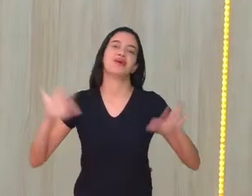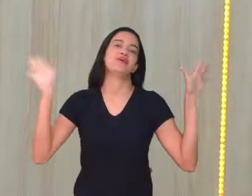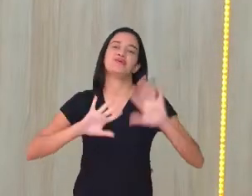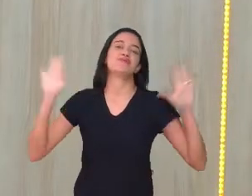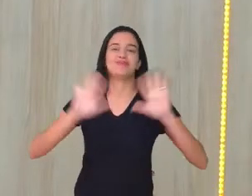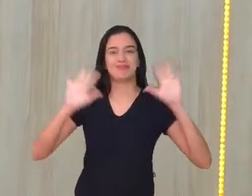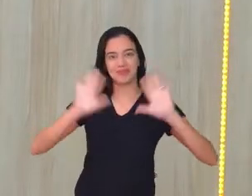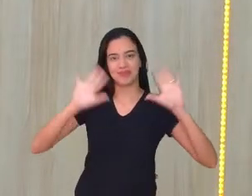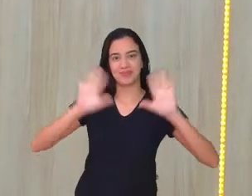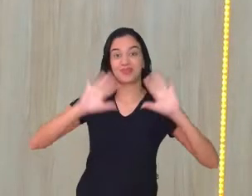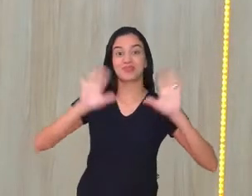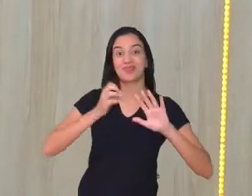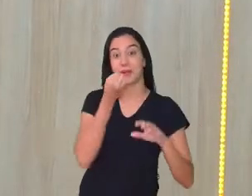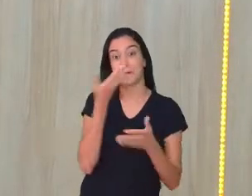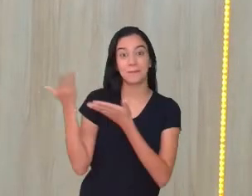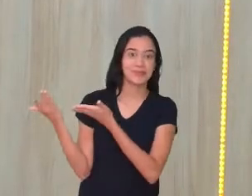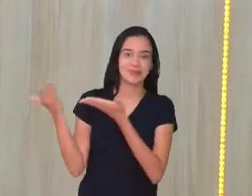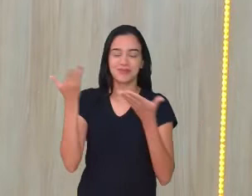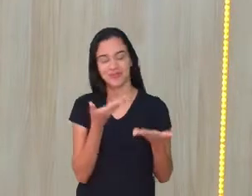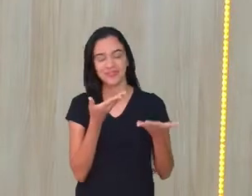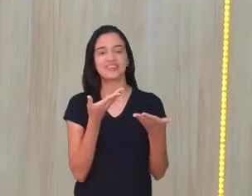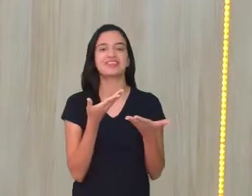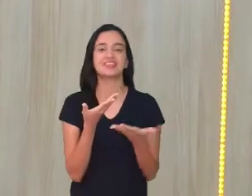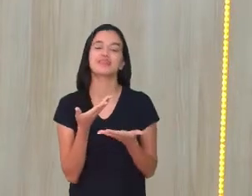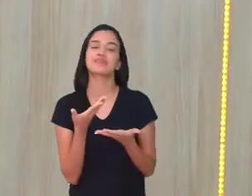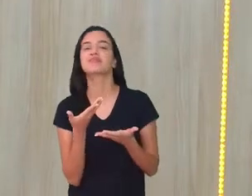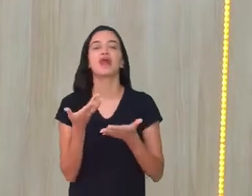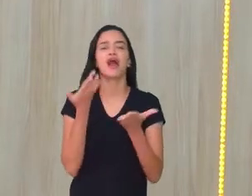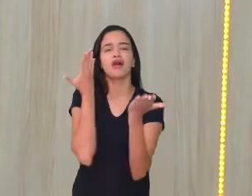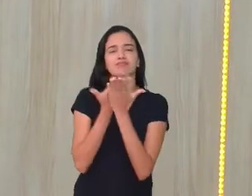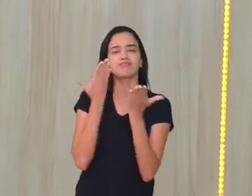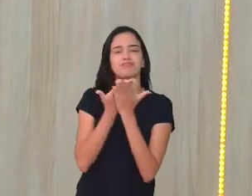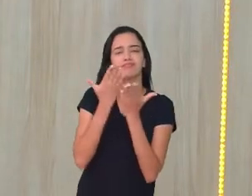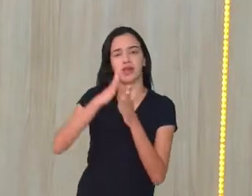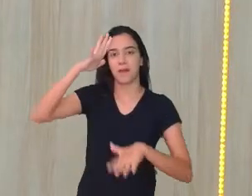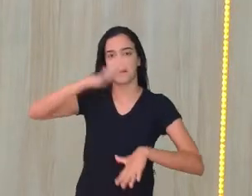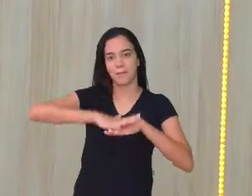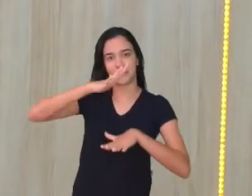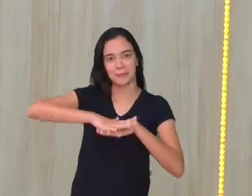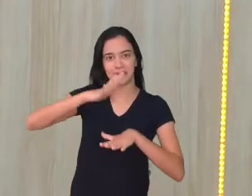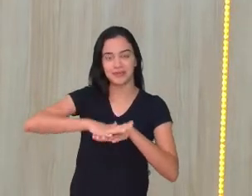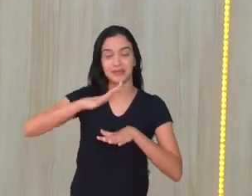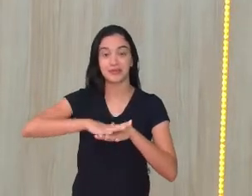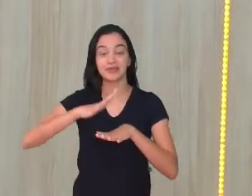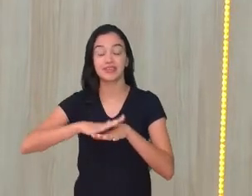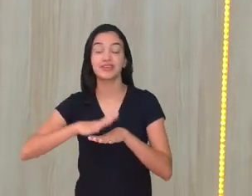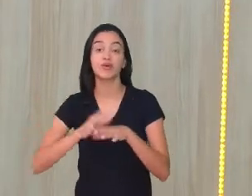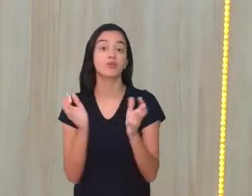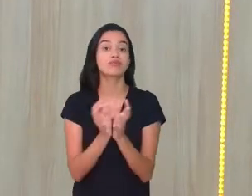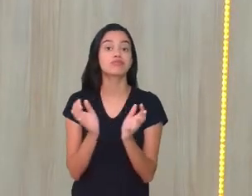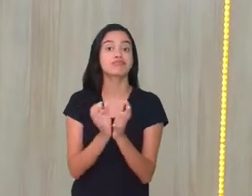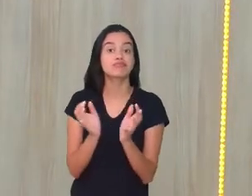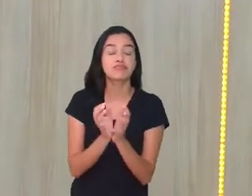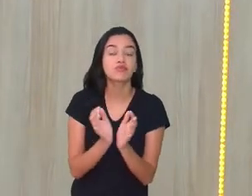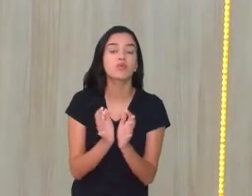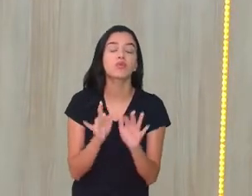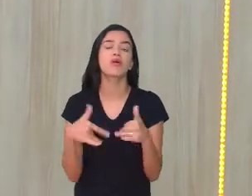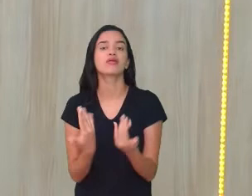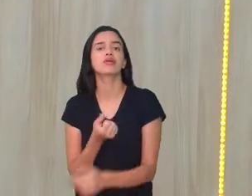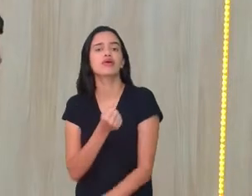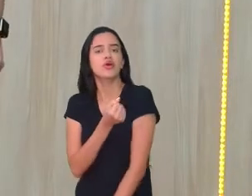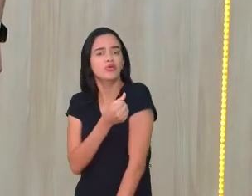Fala galerinha, seja muito bem-vindo a mais uma aula de matemática para as turmas dos anos finais, aí